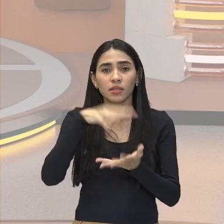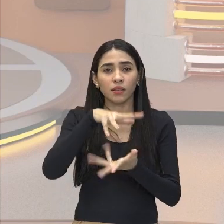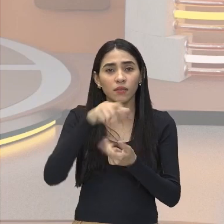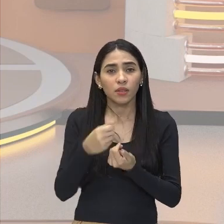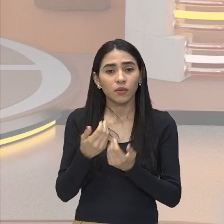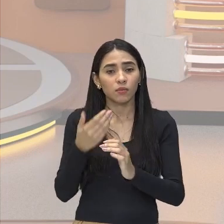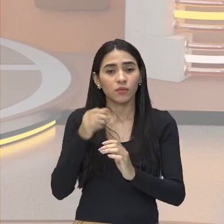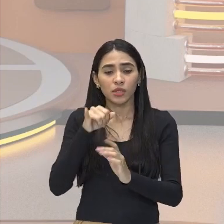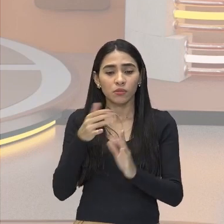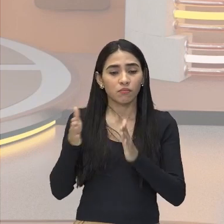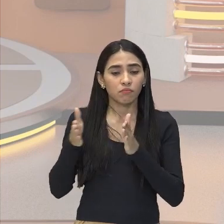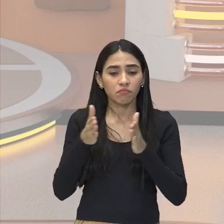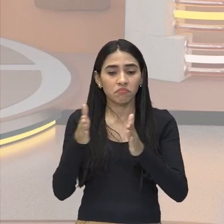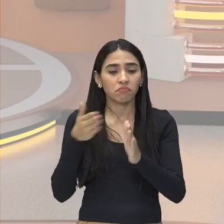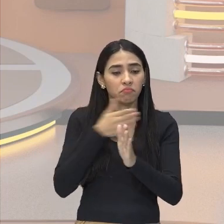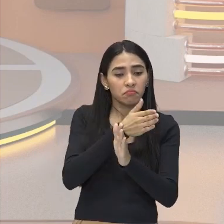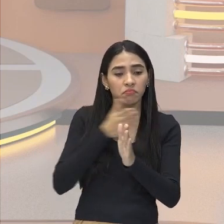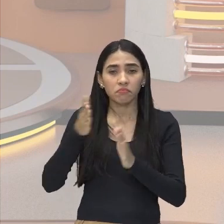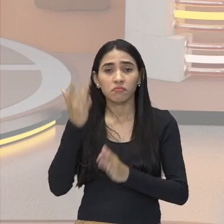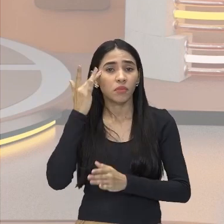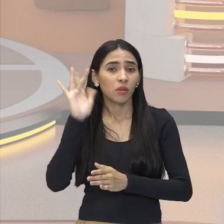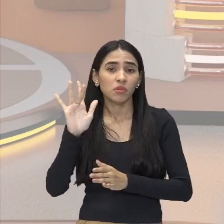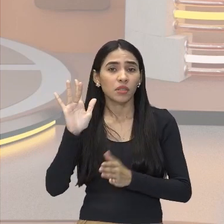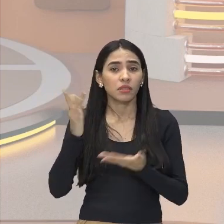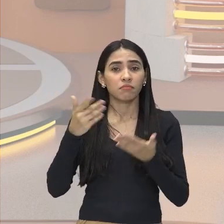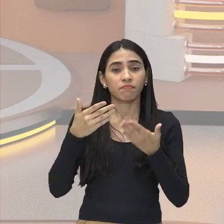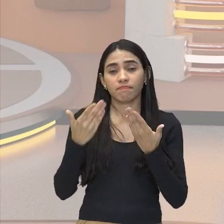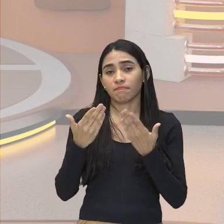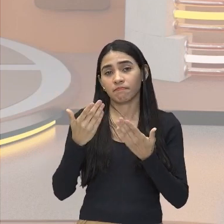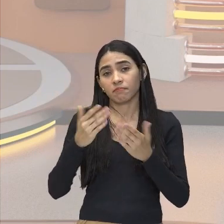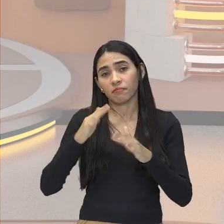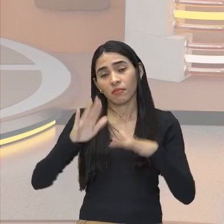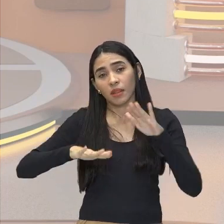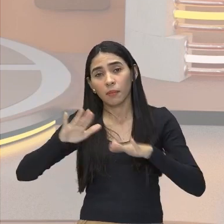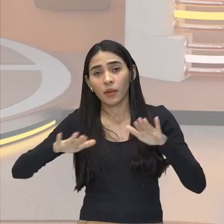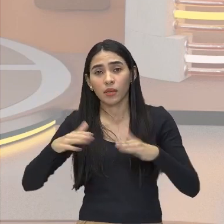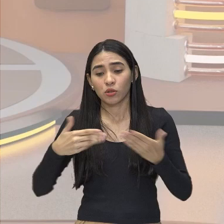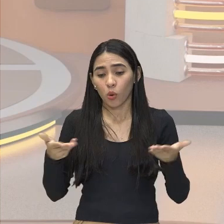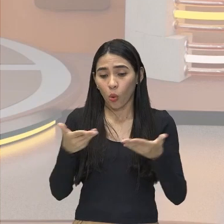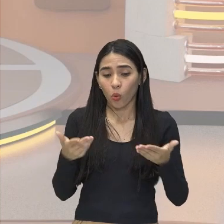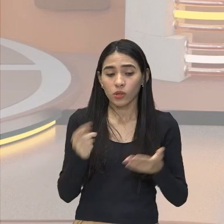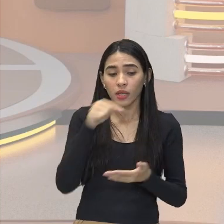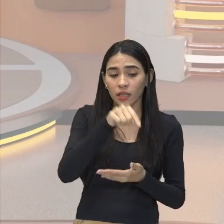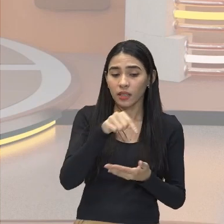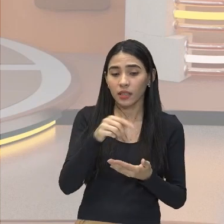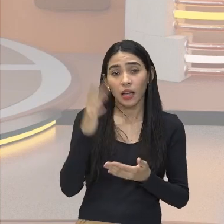vou? Não sei. Depende. Né? Hoje eu estou aqui, amanhã eu estou ali.